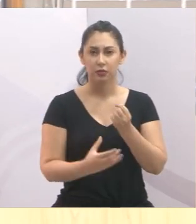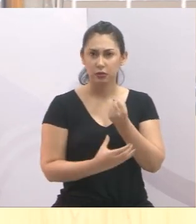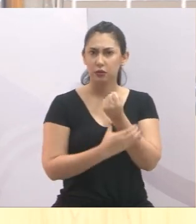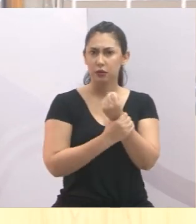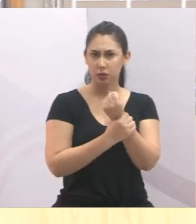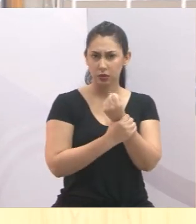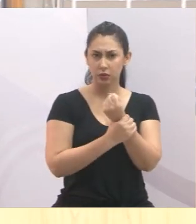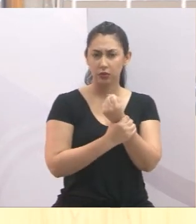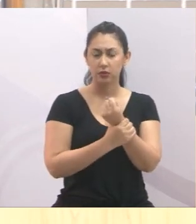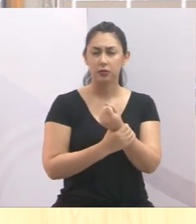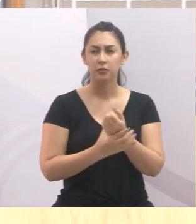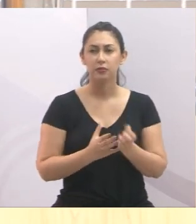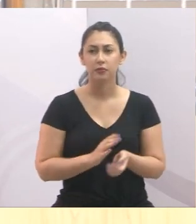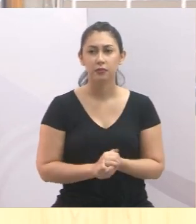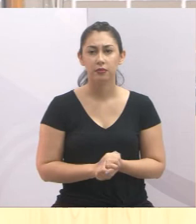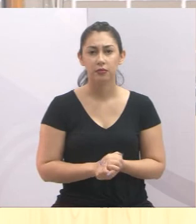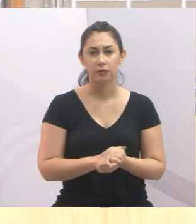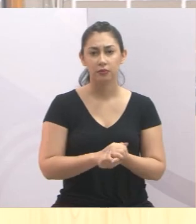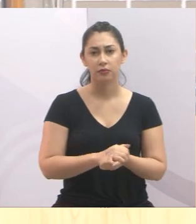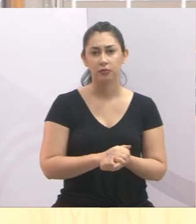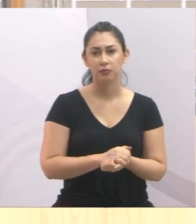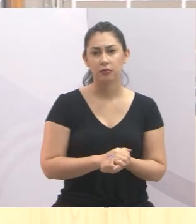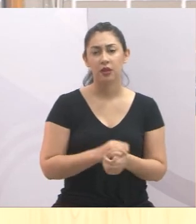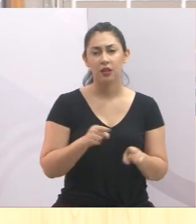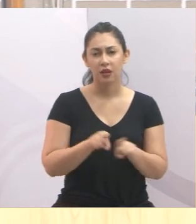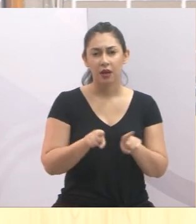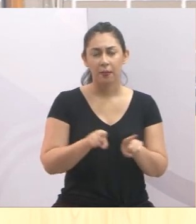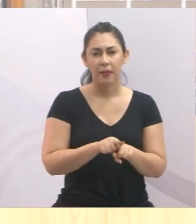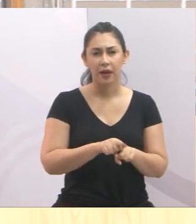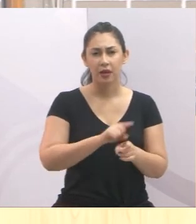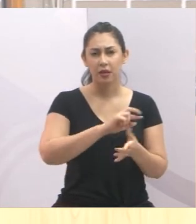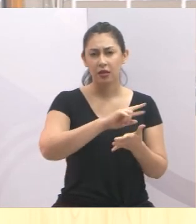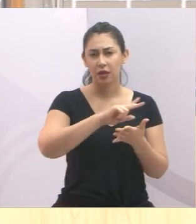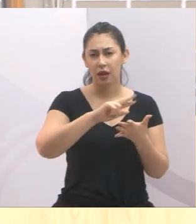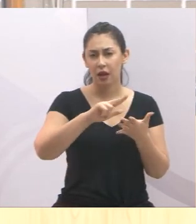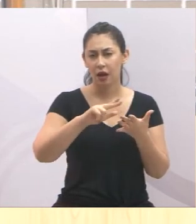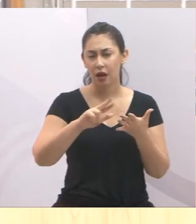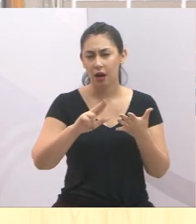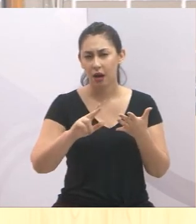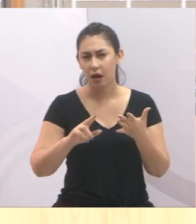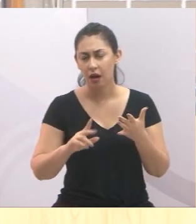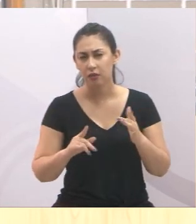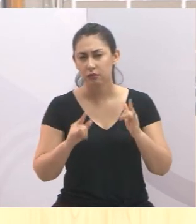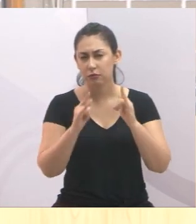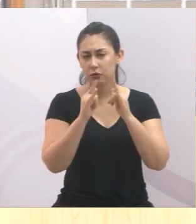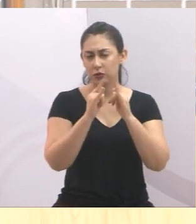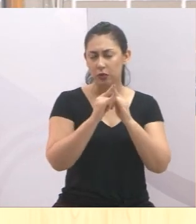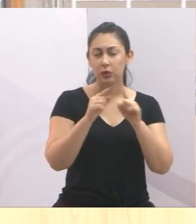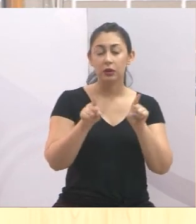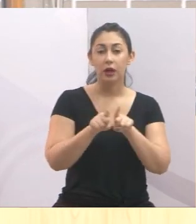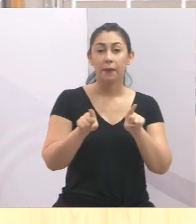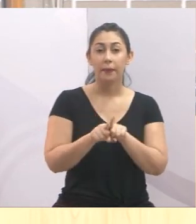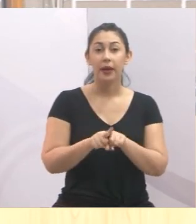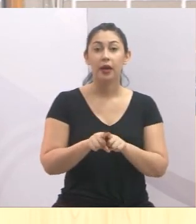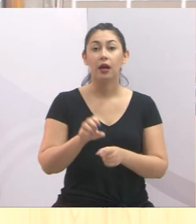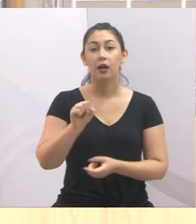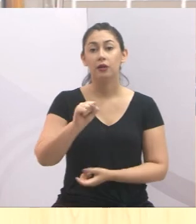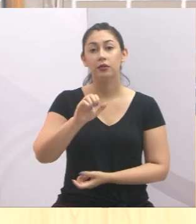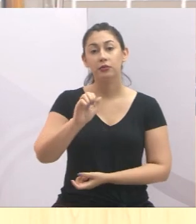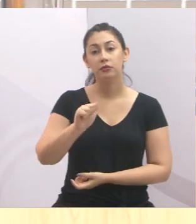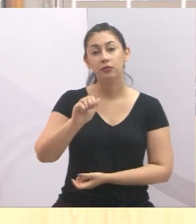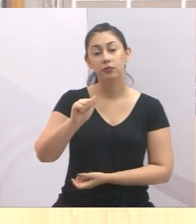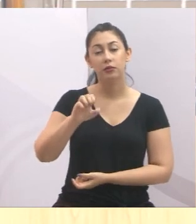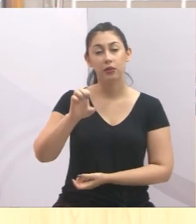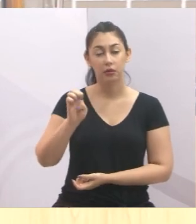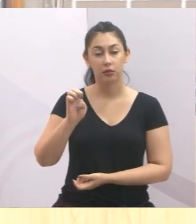do Cidadão, à Fundação Prolar, à Fundação Cultural e ao Serviço de Água e Esgoto, SAI,